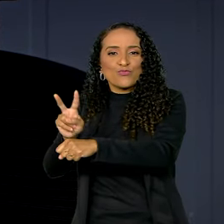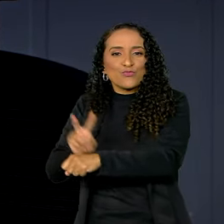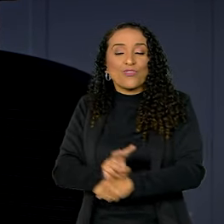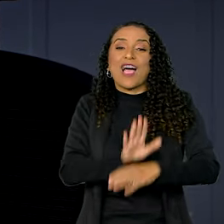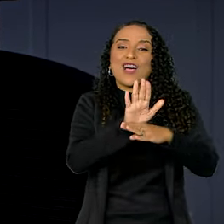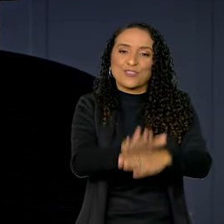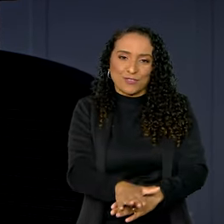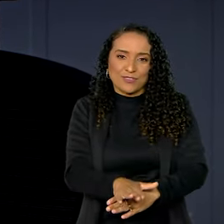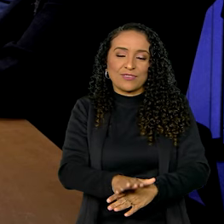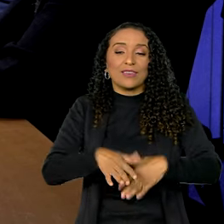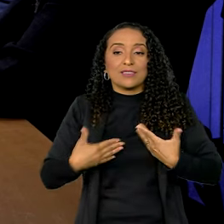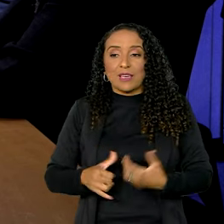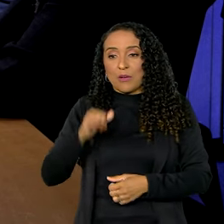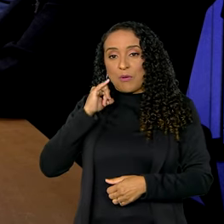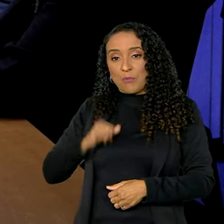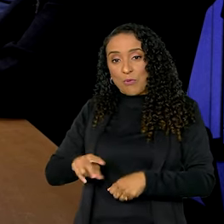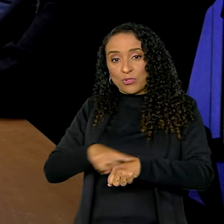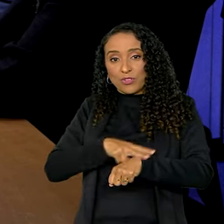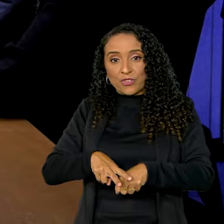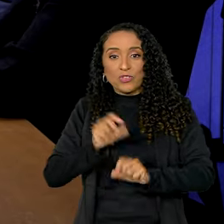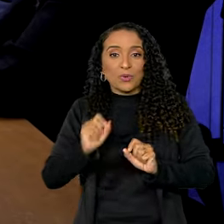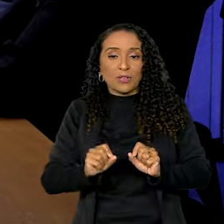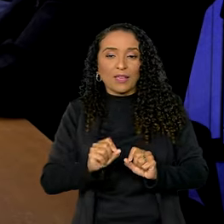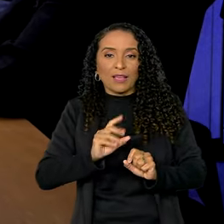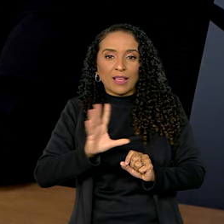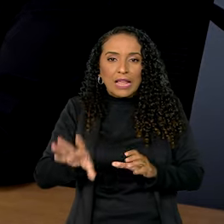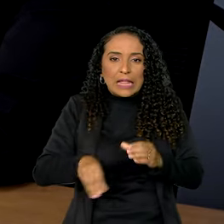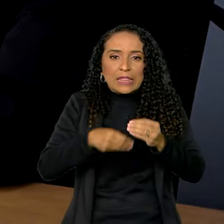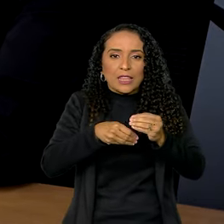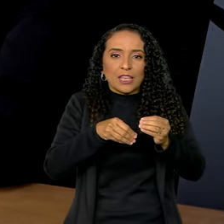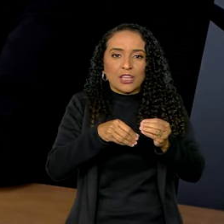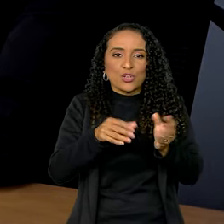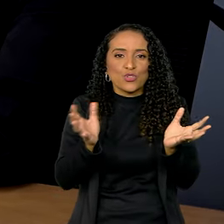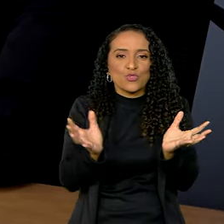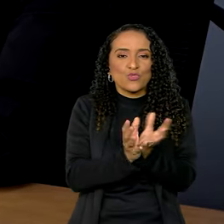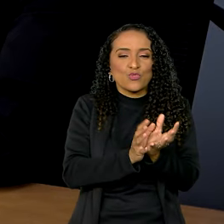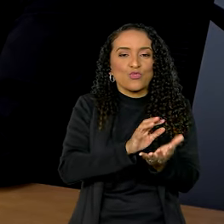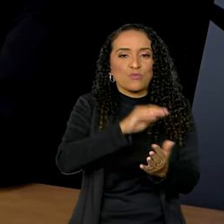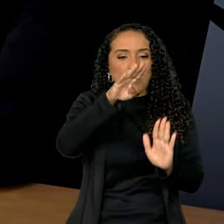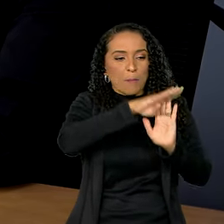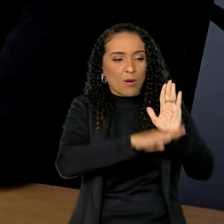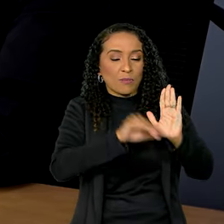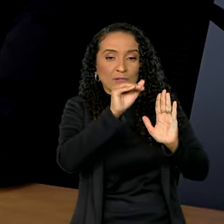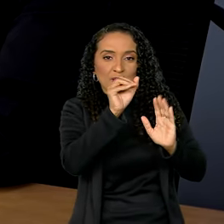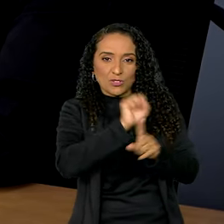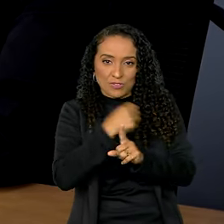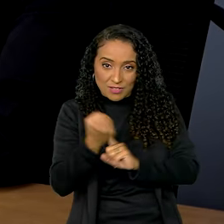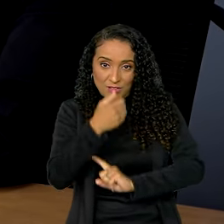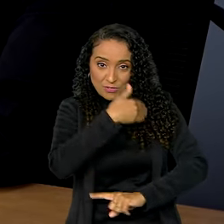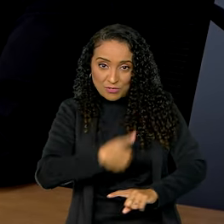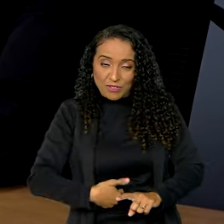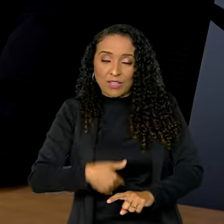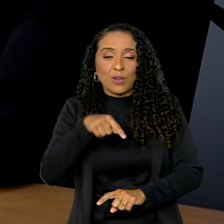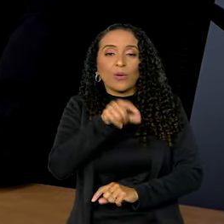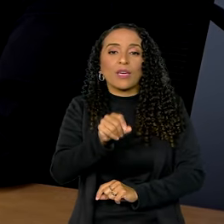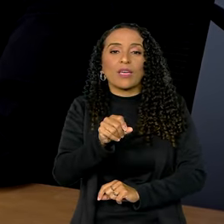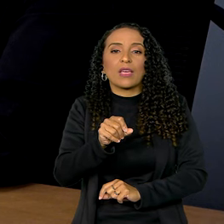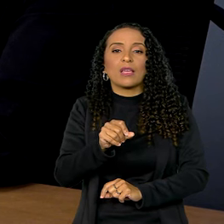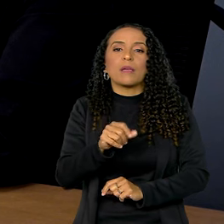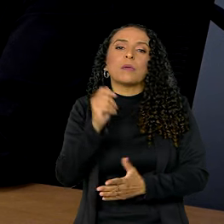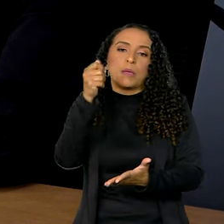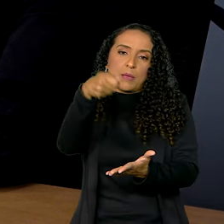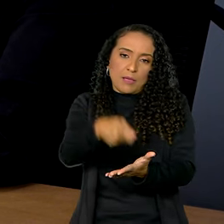ambiente então o bolsa verde ele serve dentro daquele conjunto de programas sociais do governo ele serve para